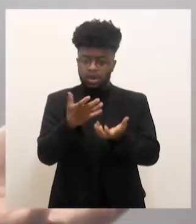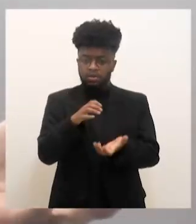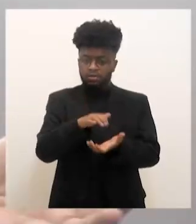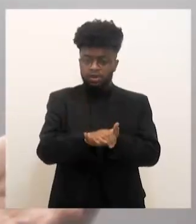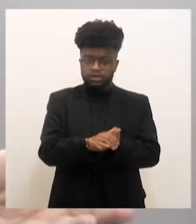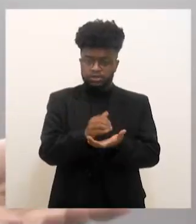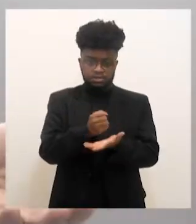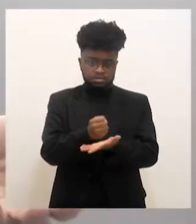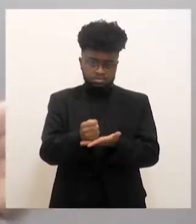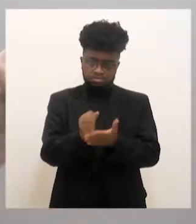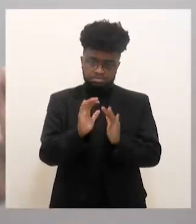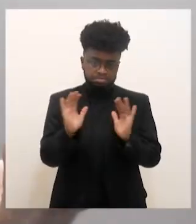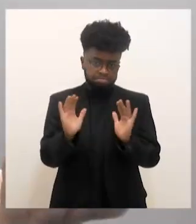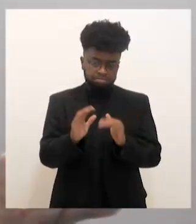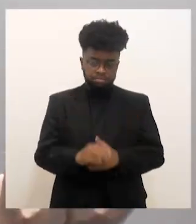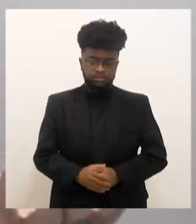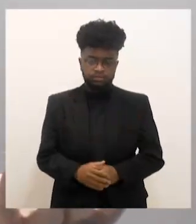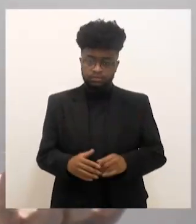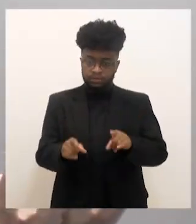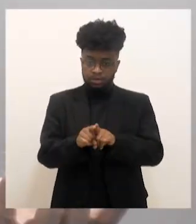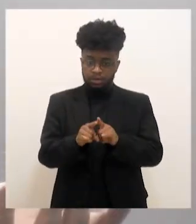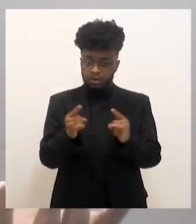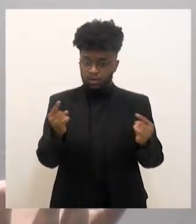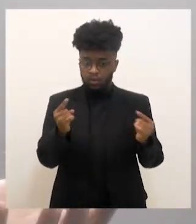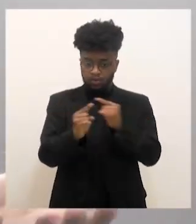situação. E vice-versa.